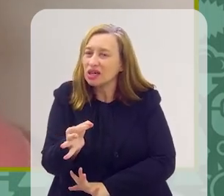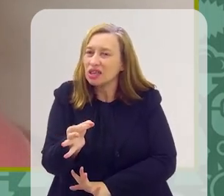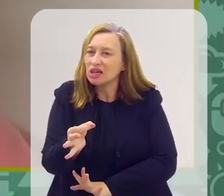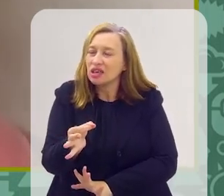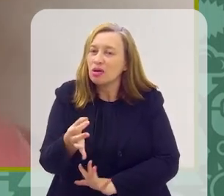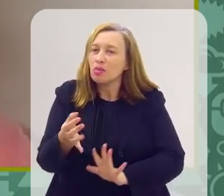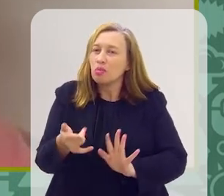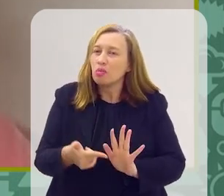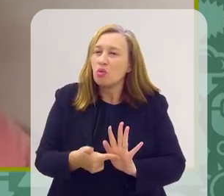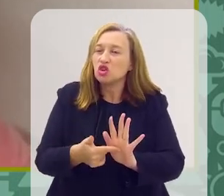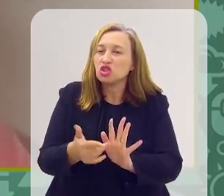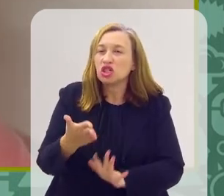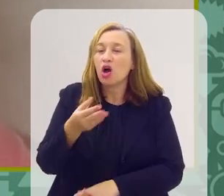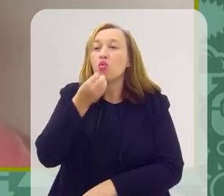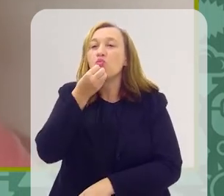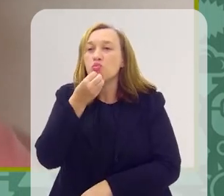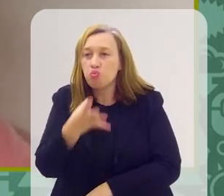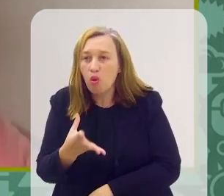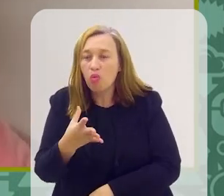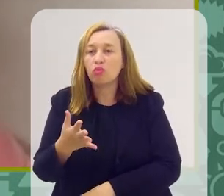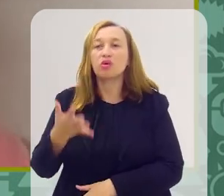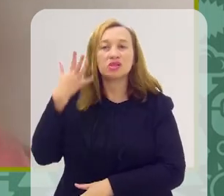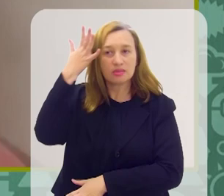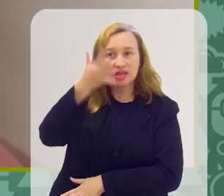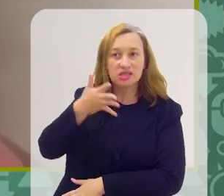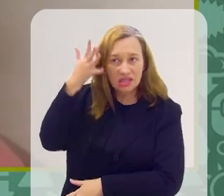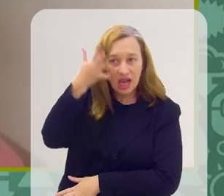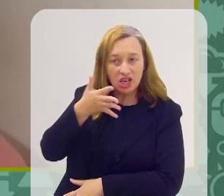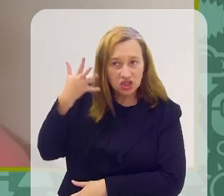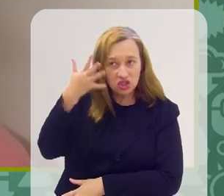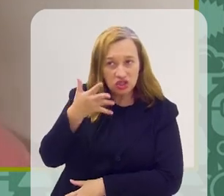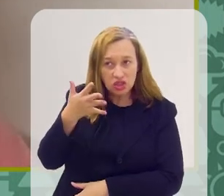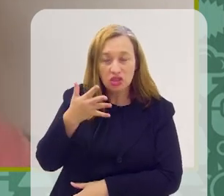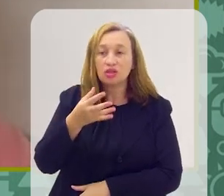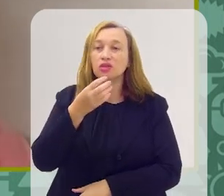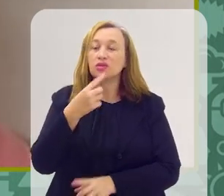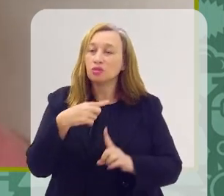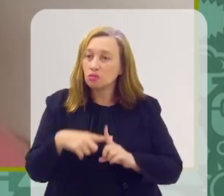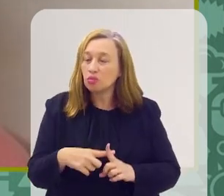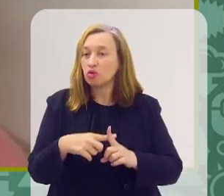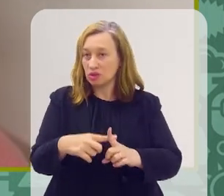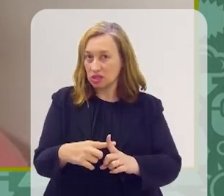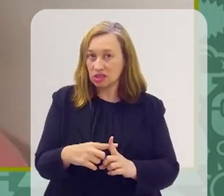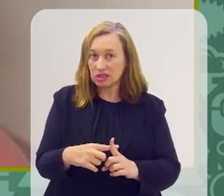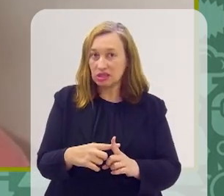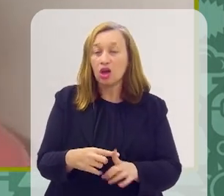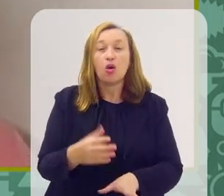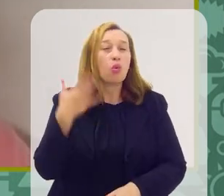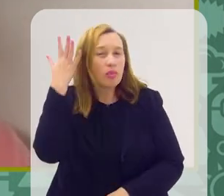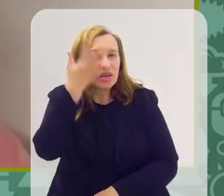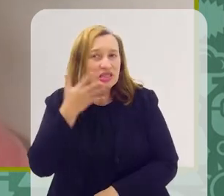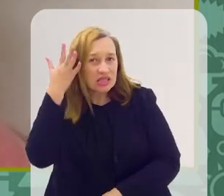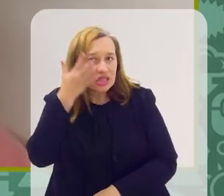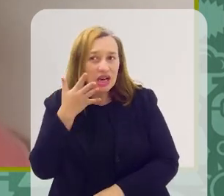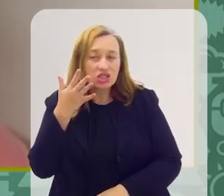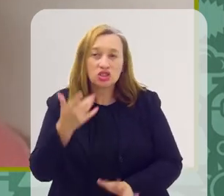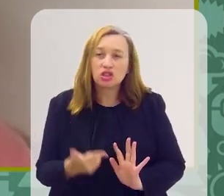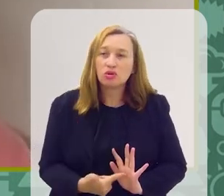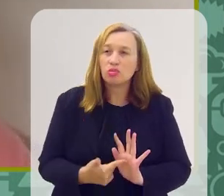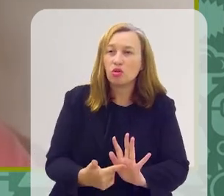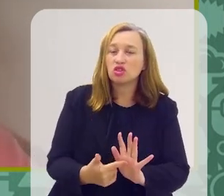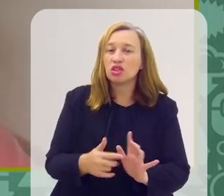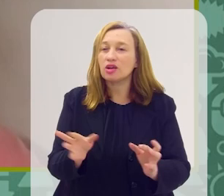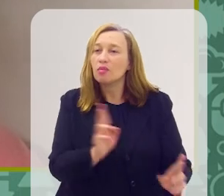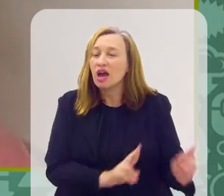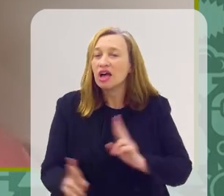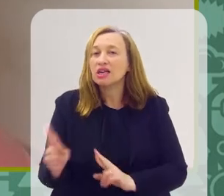né, contaminá-los positivamente com essa mensagem, com essa mensagem positivista, com essa mensagem que